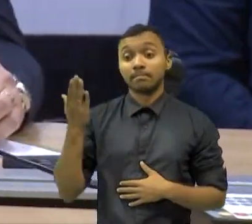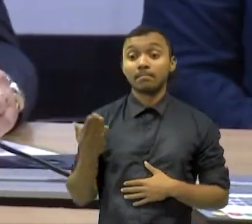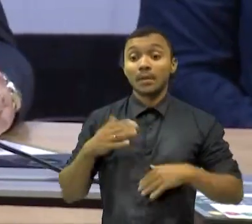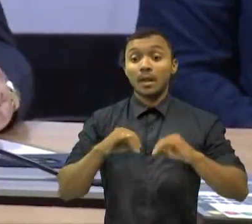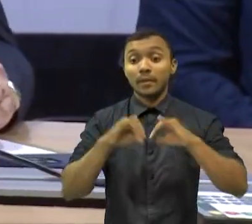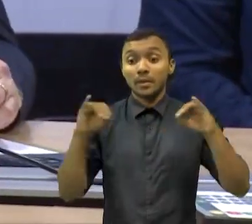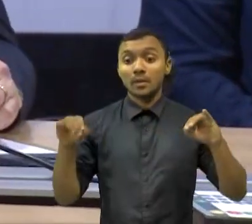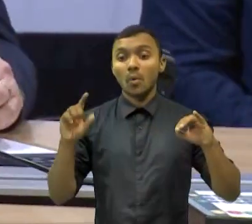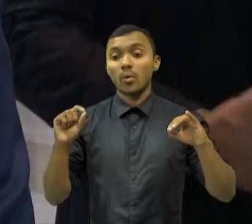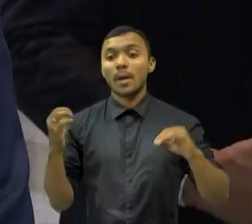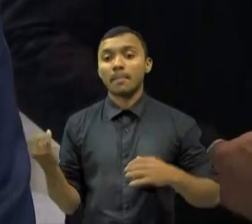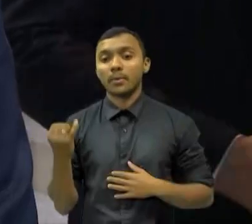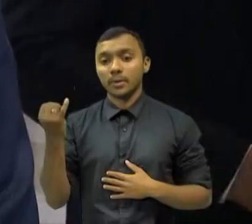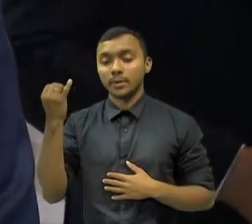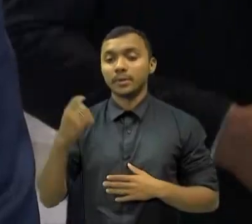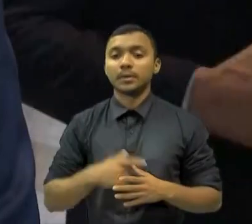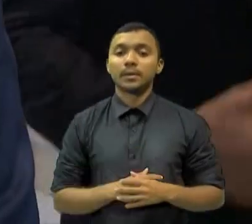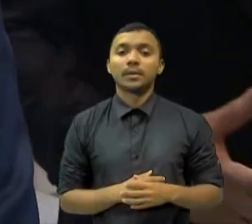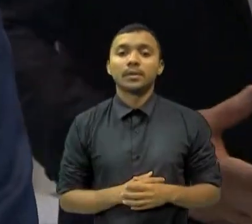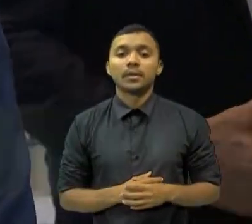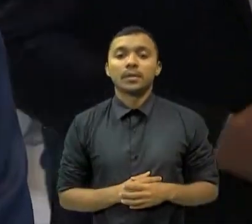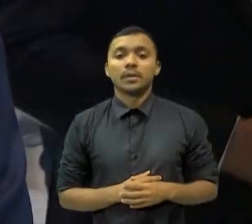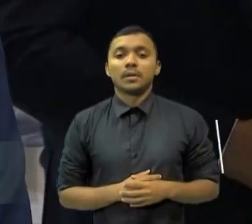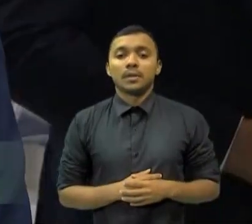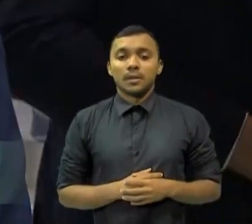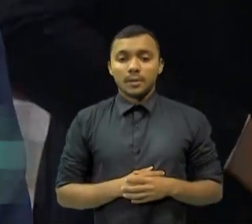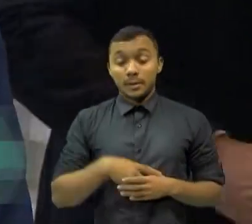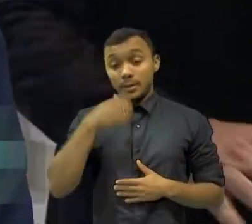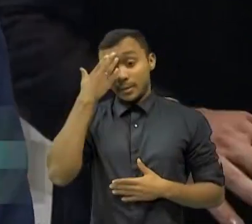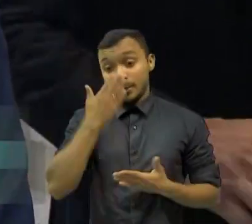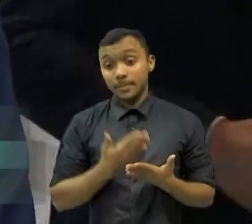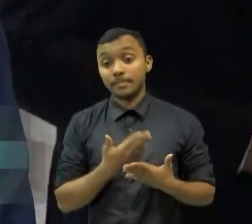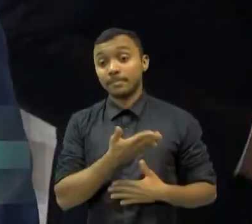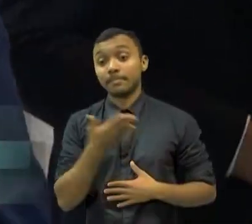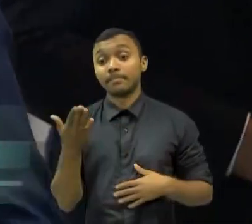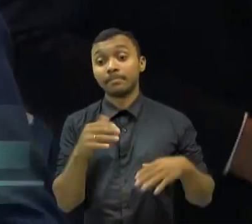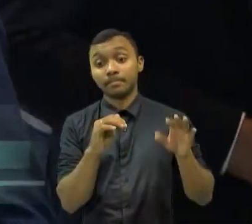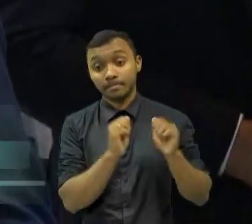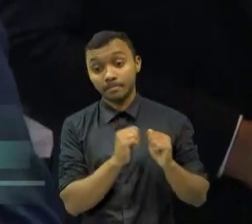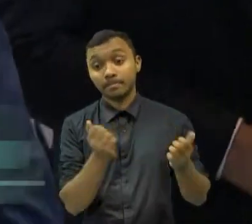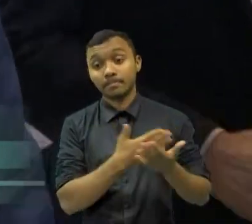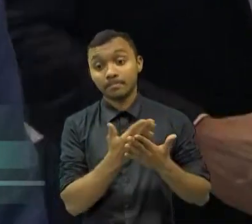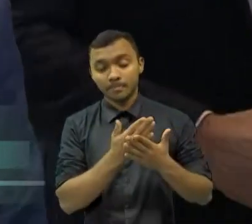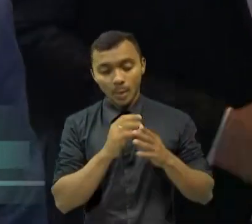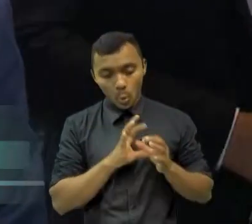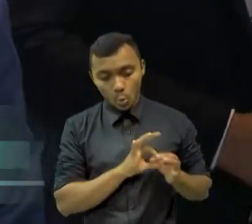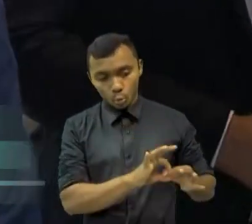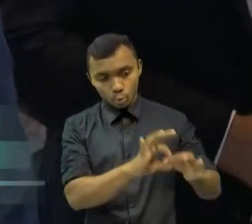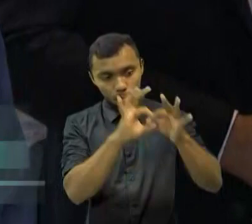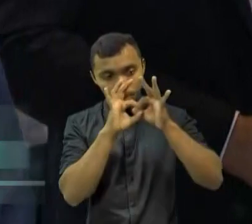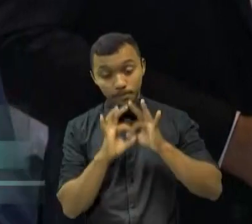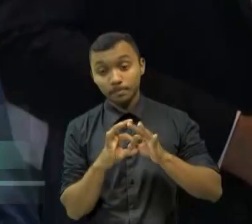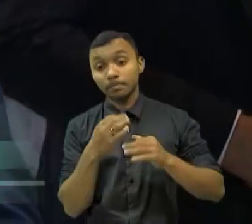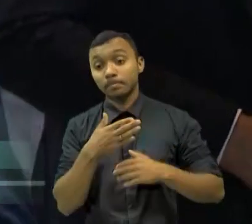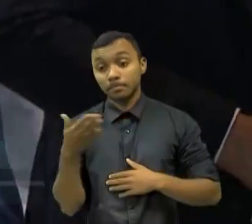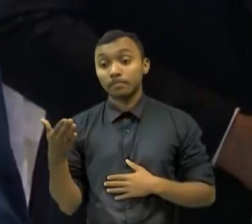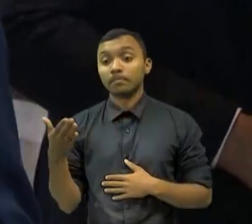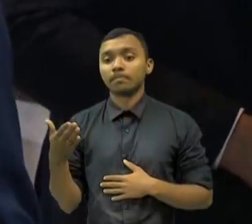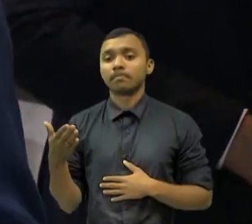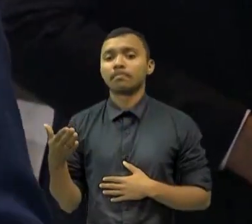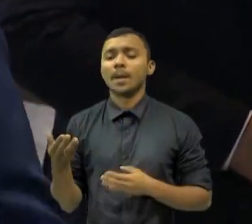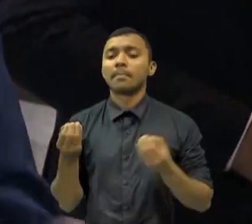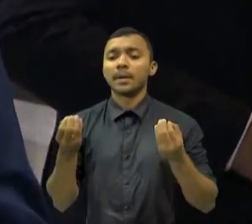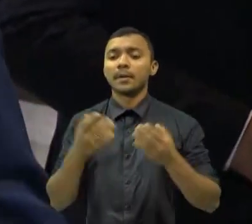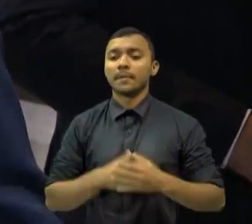a relevância do tema. Acredito que com a comissão, né, a gente vai unir atores do setor de maneira que a gente